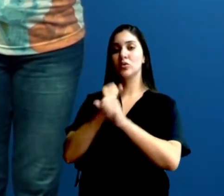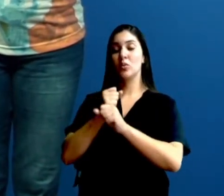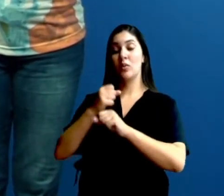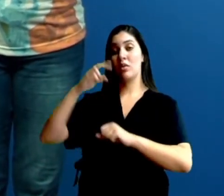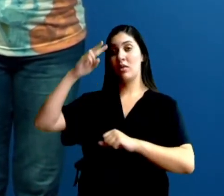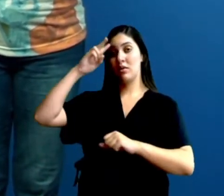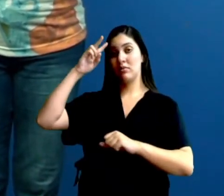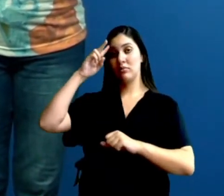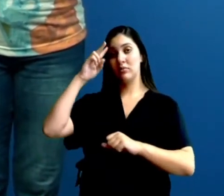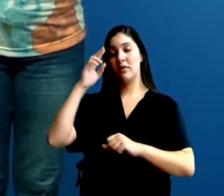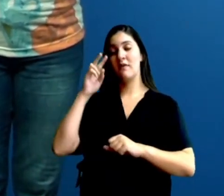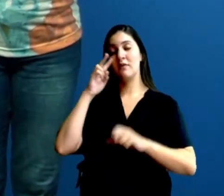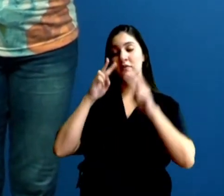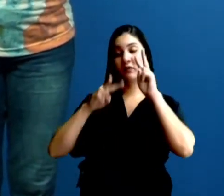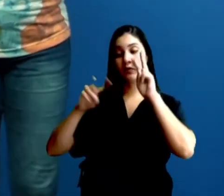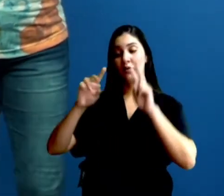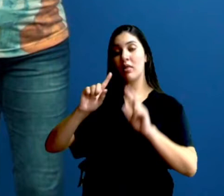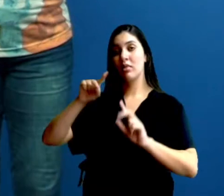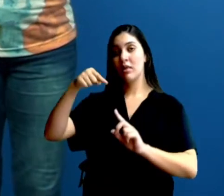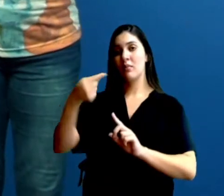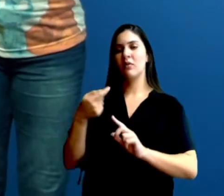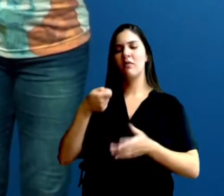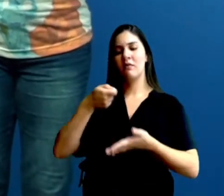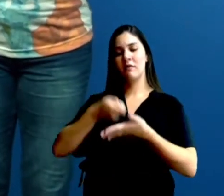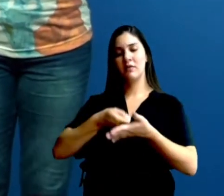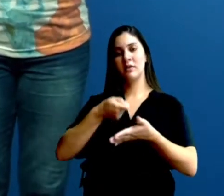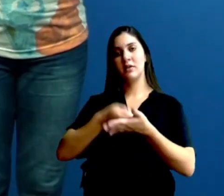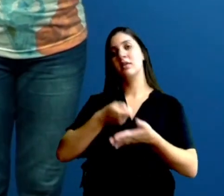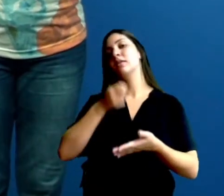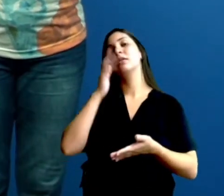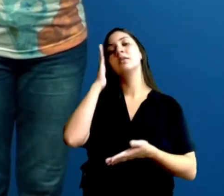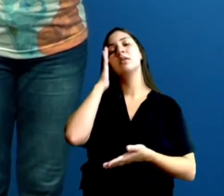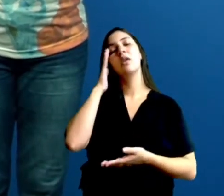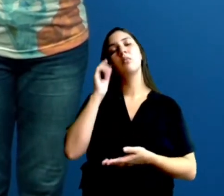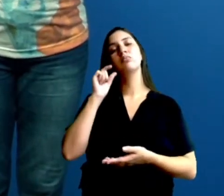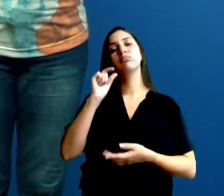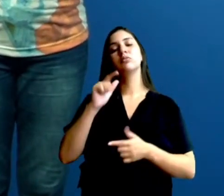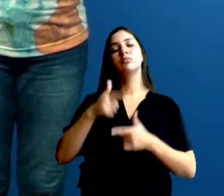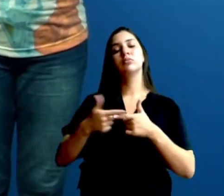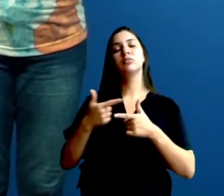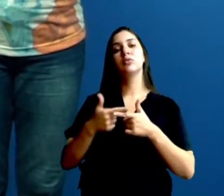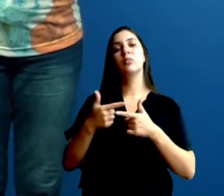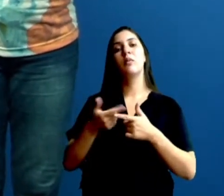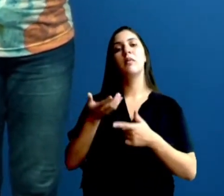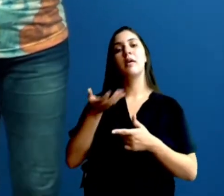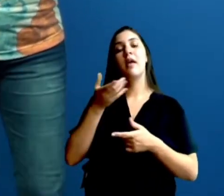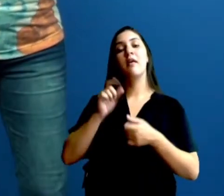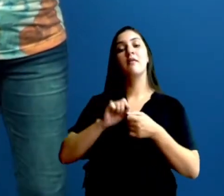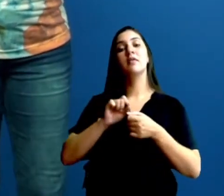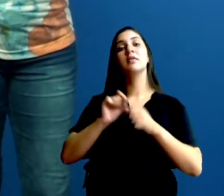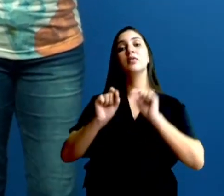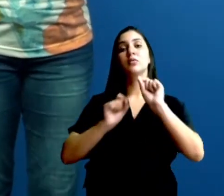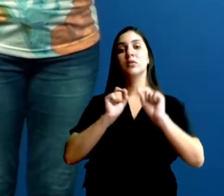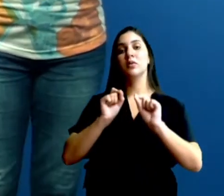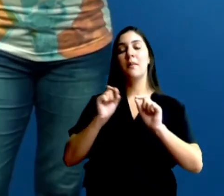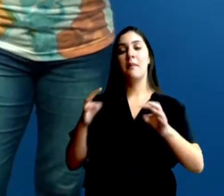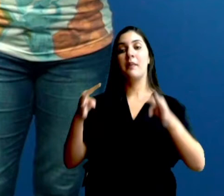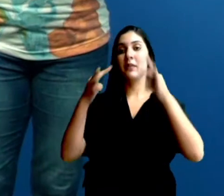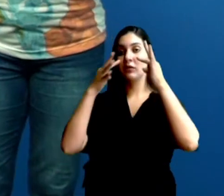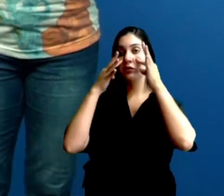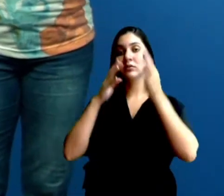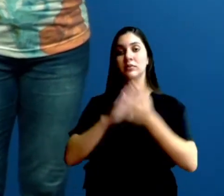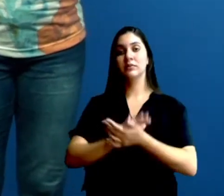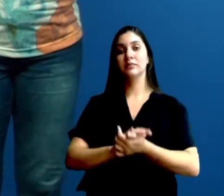vai ver daqui a pouquinho, tá? Então, vamos tentar compreender mais um pouco o que o problema quer que a gente faça, tá bom? Presta bem